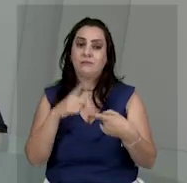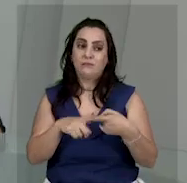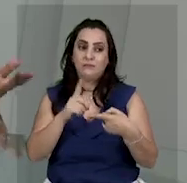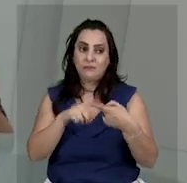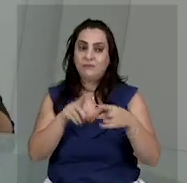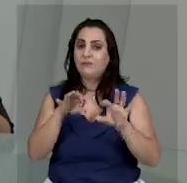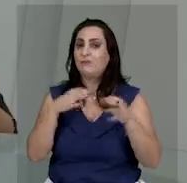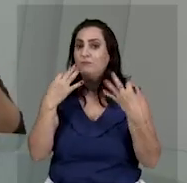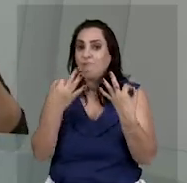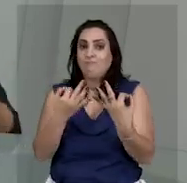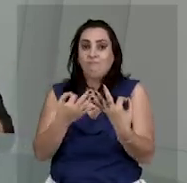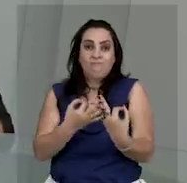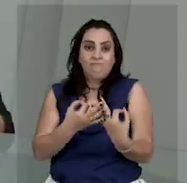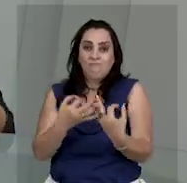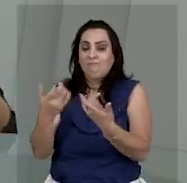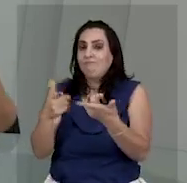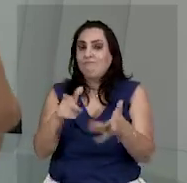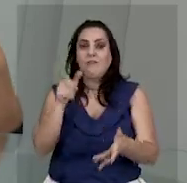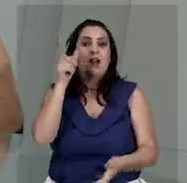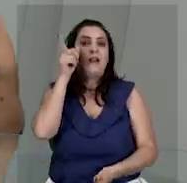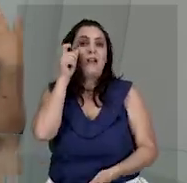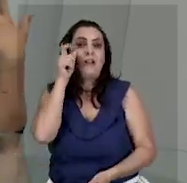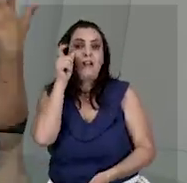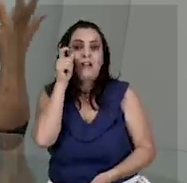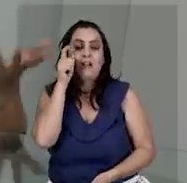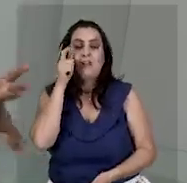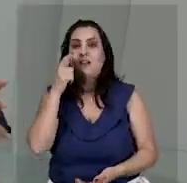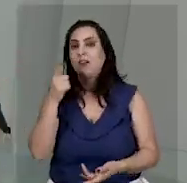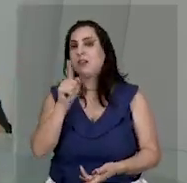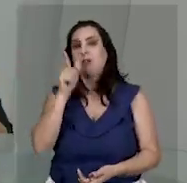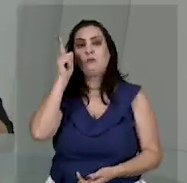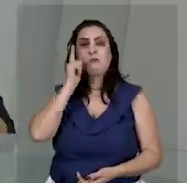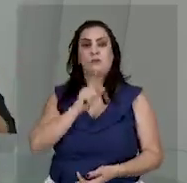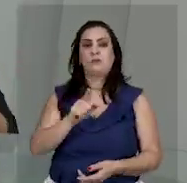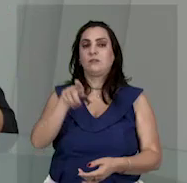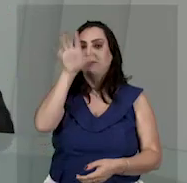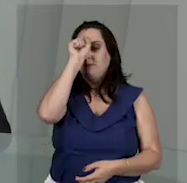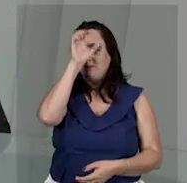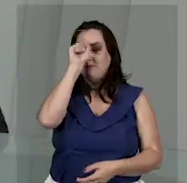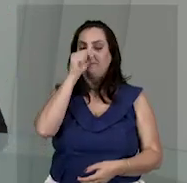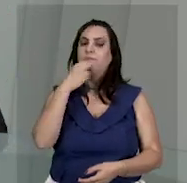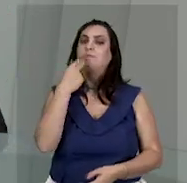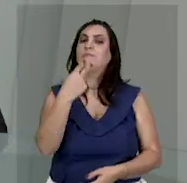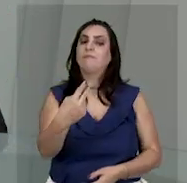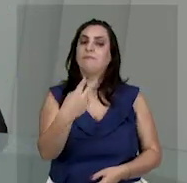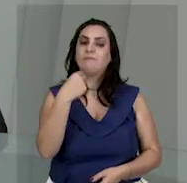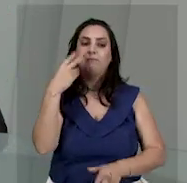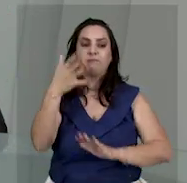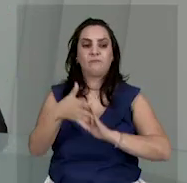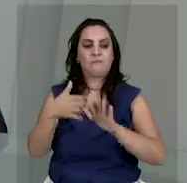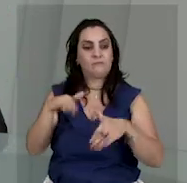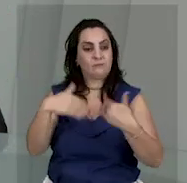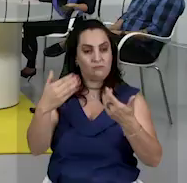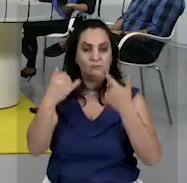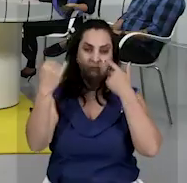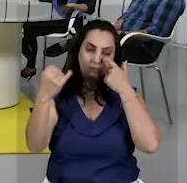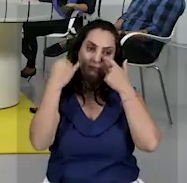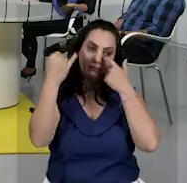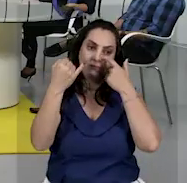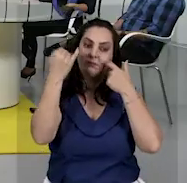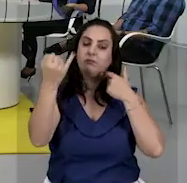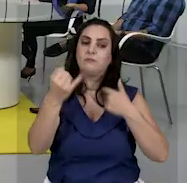família não teve o interesse ou não conseguiu aprender língua de sinais. Então, é muito importante o papel da família.